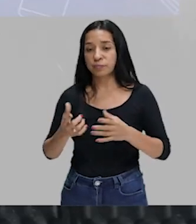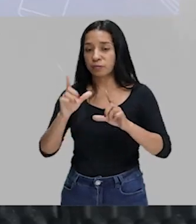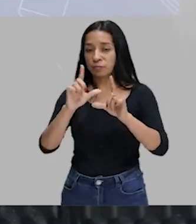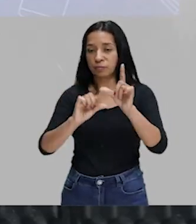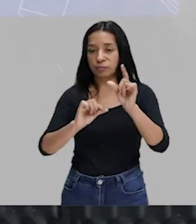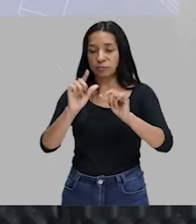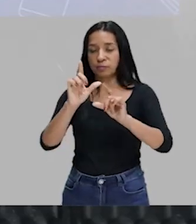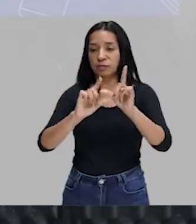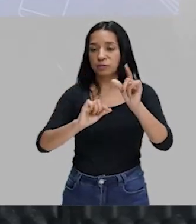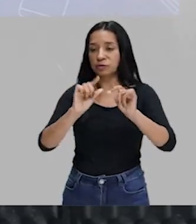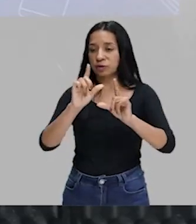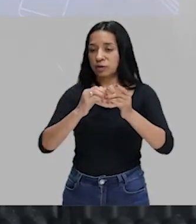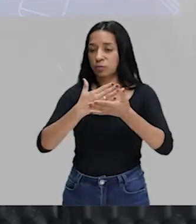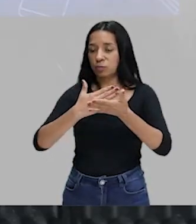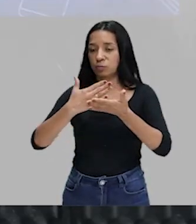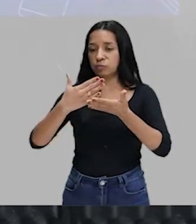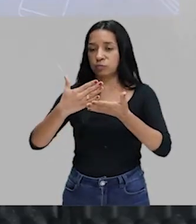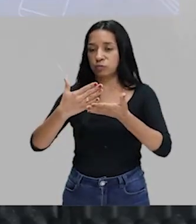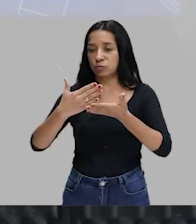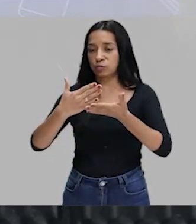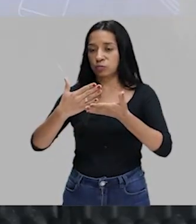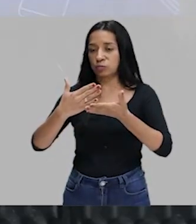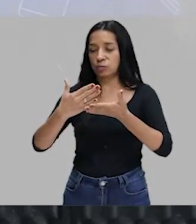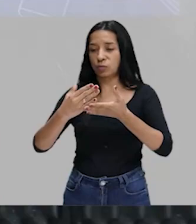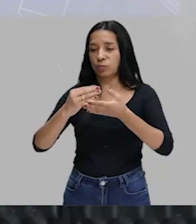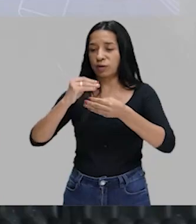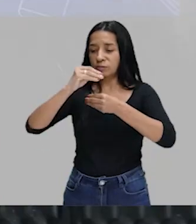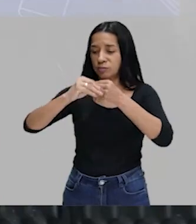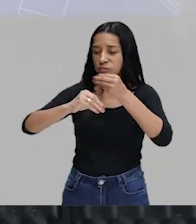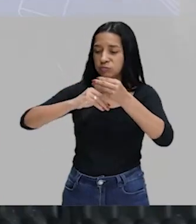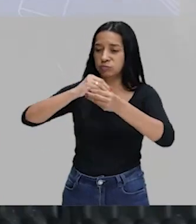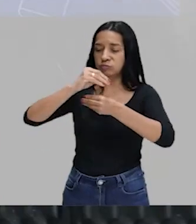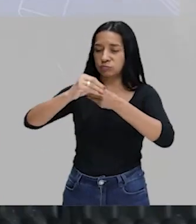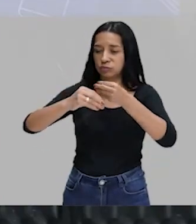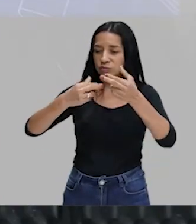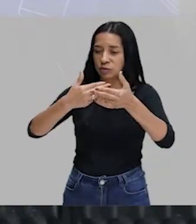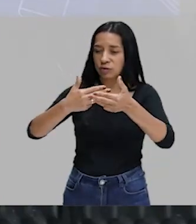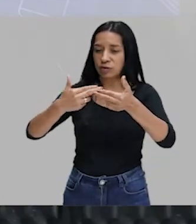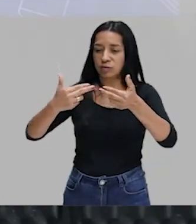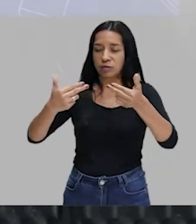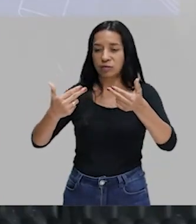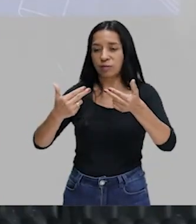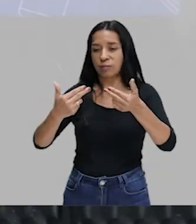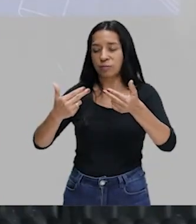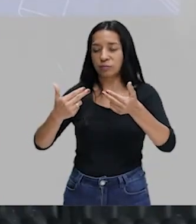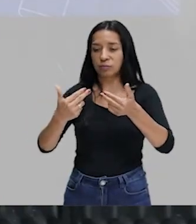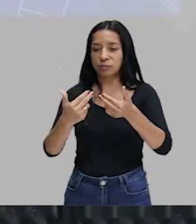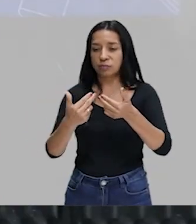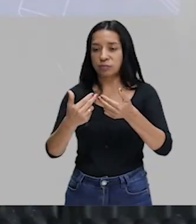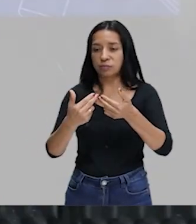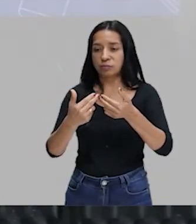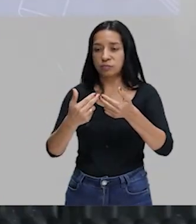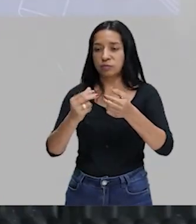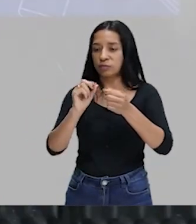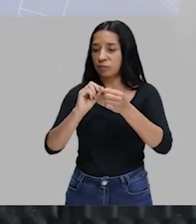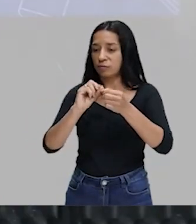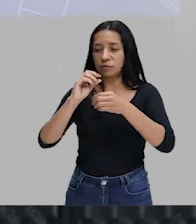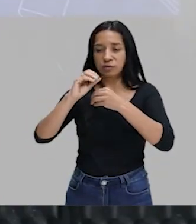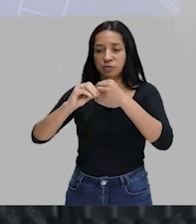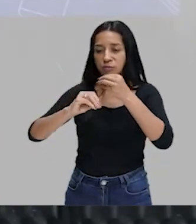estrela, quando ela começa a fundir elementos cada vez mais pesados, né? Então ela começa a fazer todo